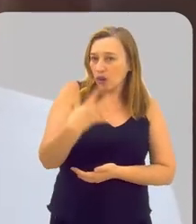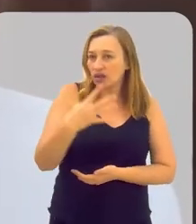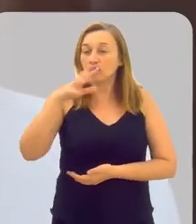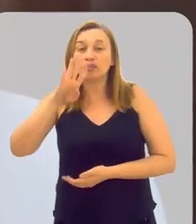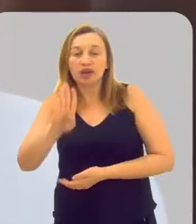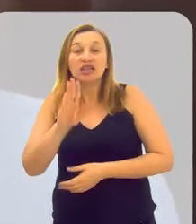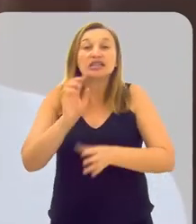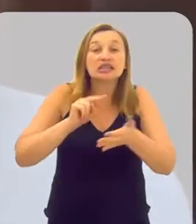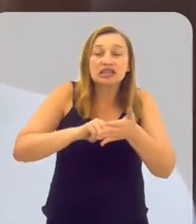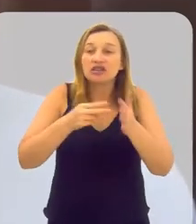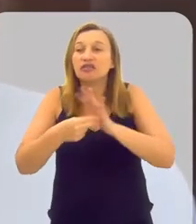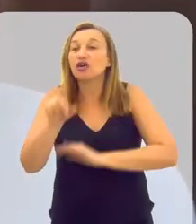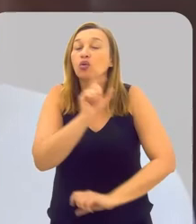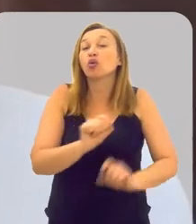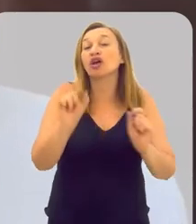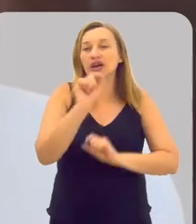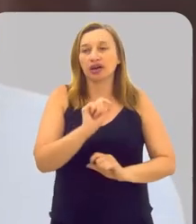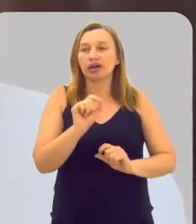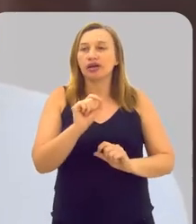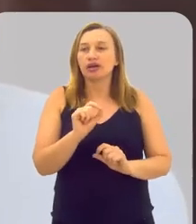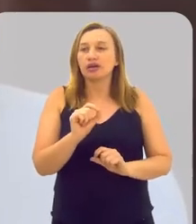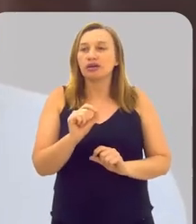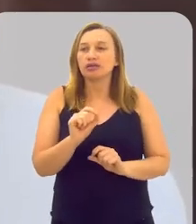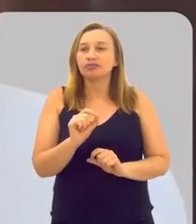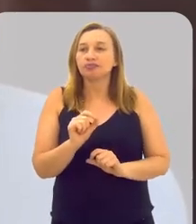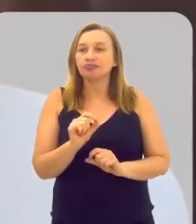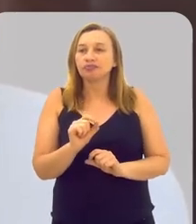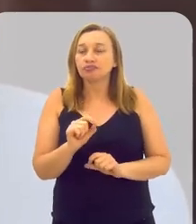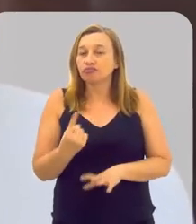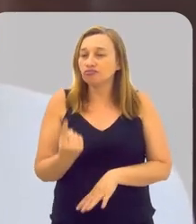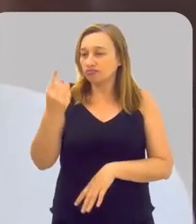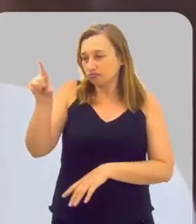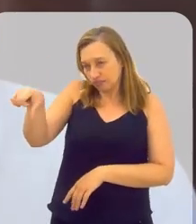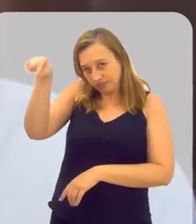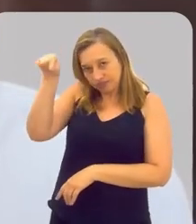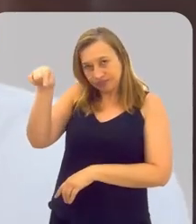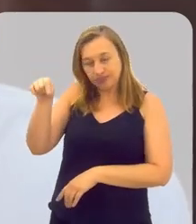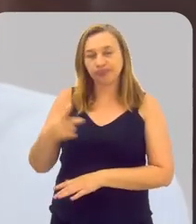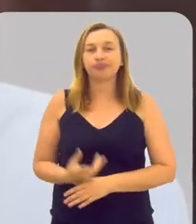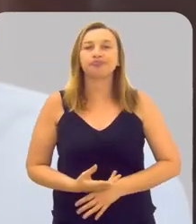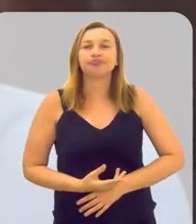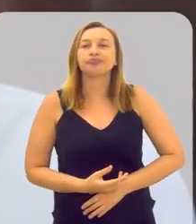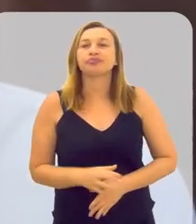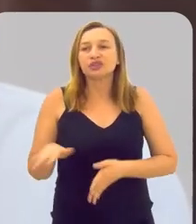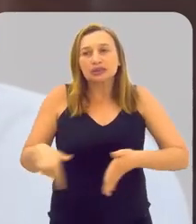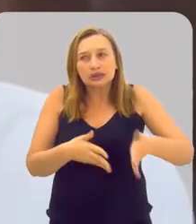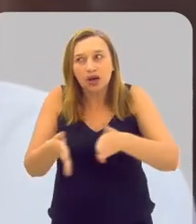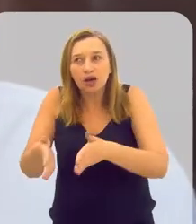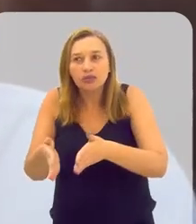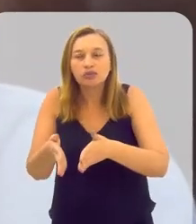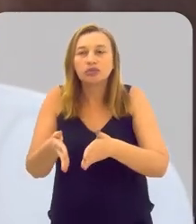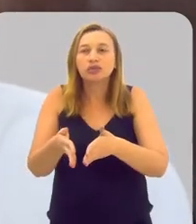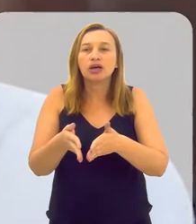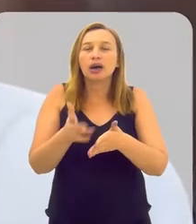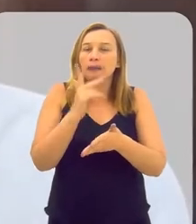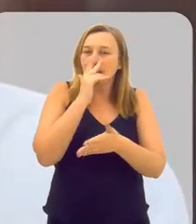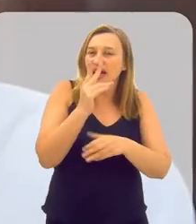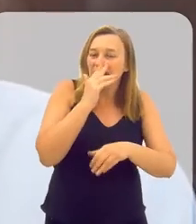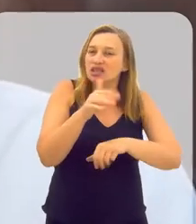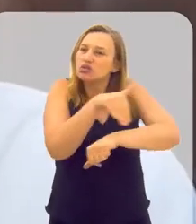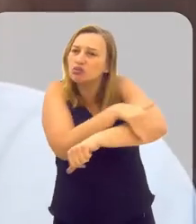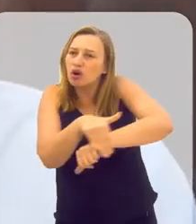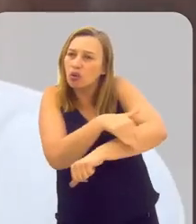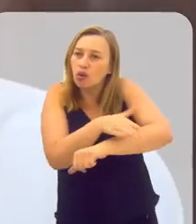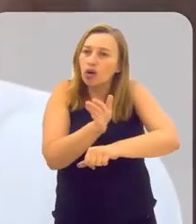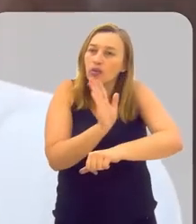Rota 4P. Isso significa o quê? O Rota 4B é uma das opções. Essa rota, ela, vamos dizer assim, é como